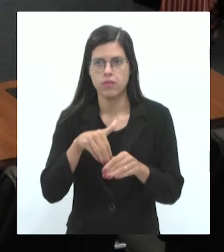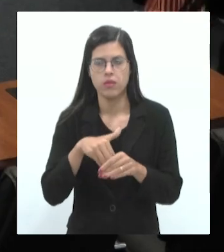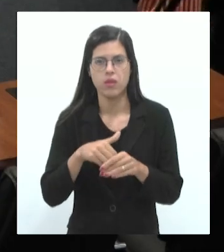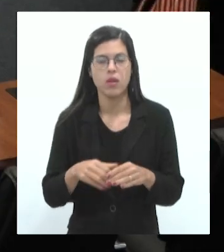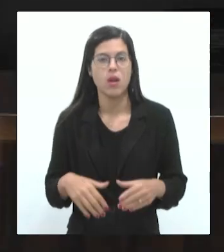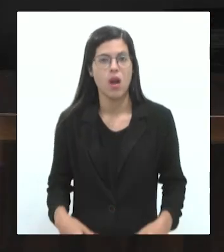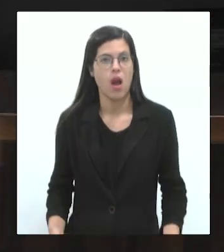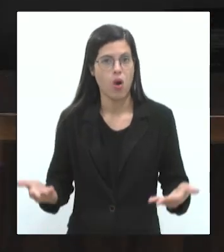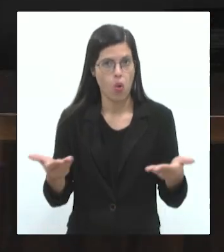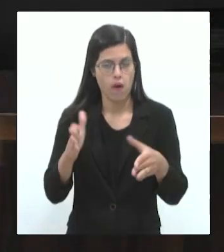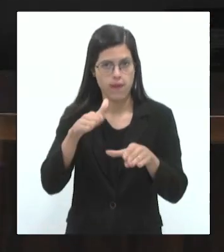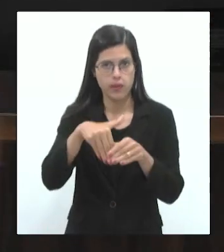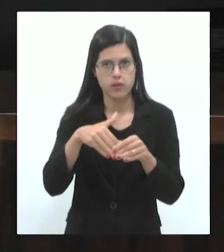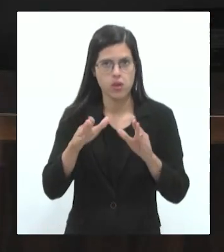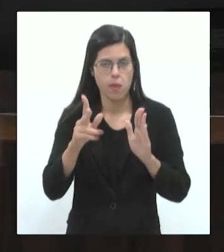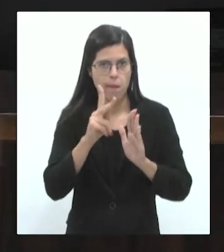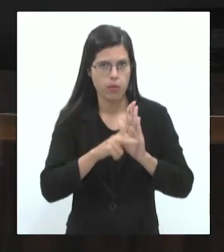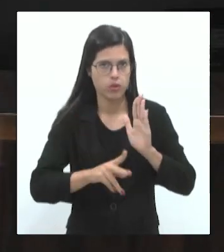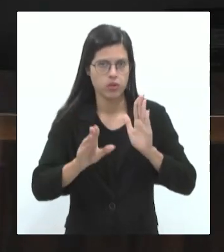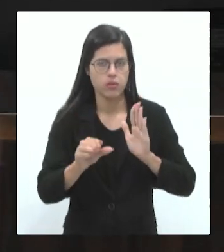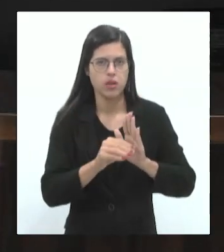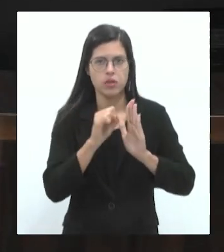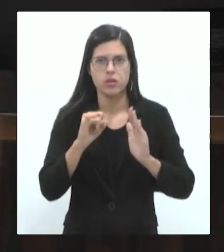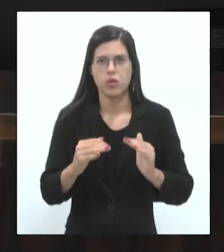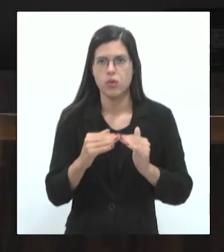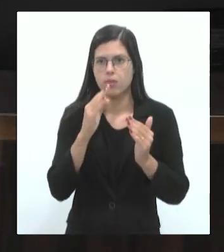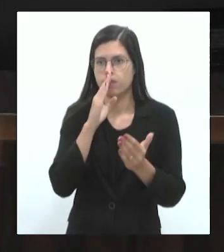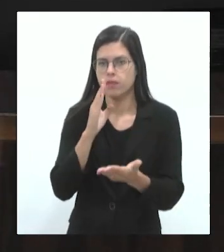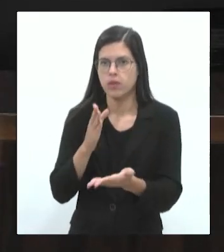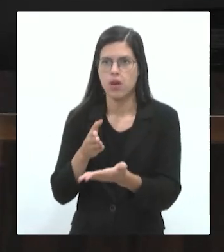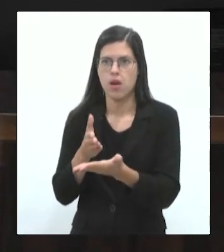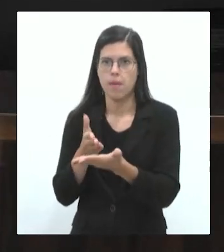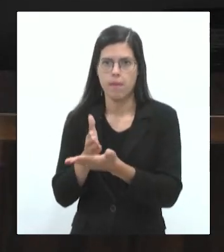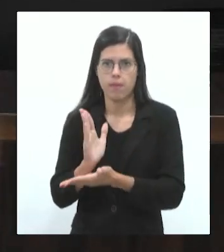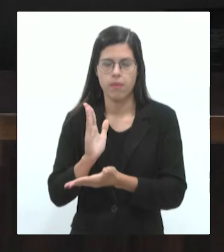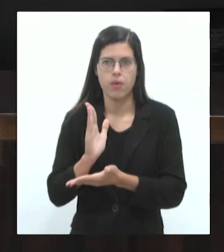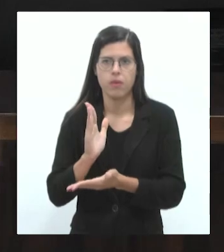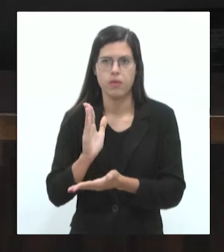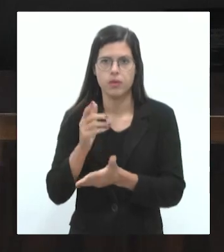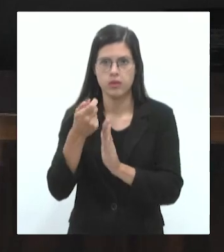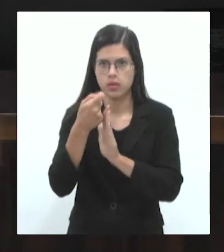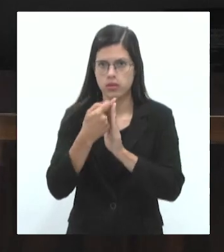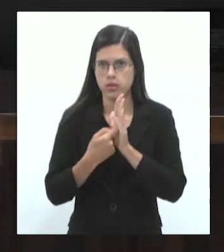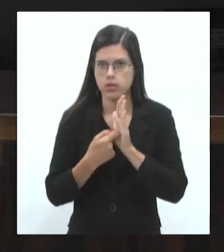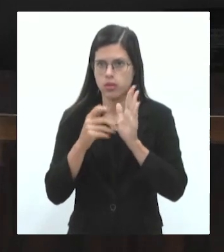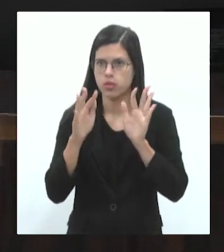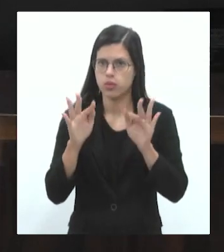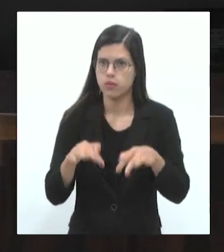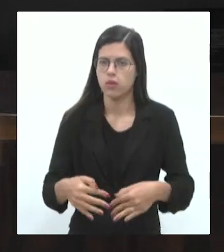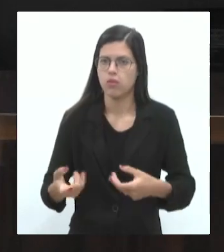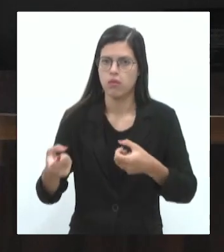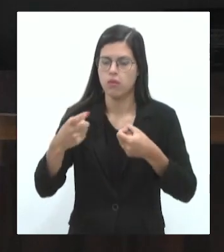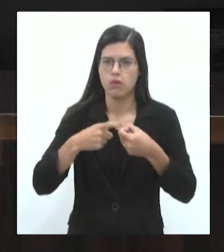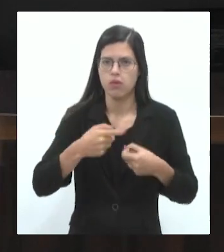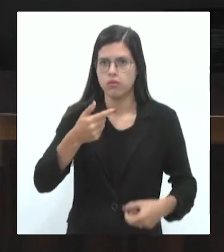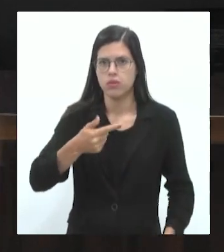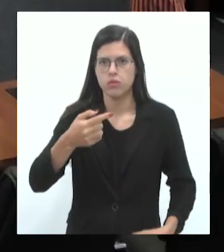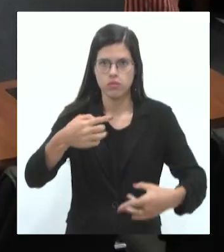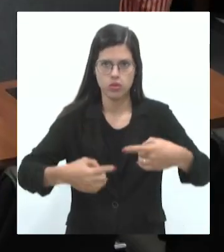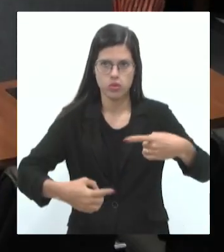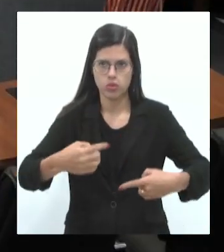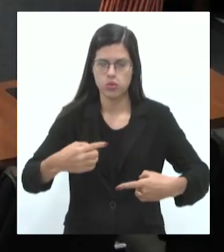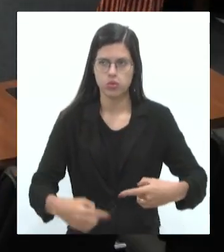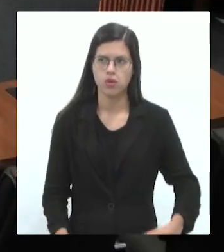votação, o projeto assim emendado. Os senhores que aprovam permaneçam como estão. Aprovado. Vai a redação do vencido para a segunda discussão. Deputado Mink.